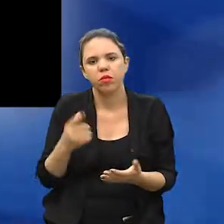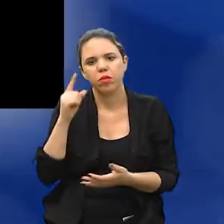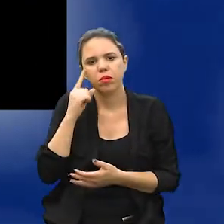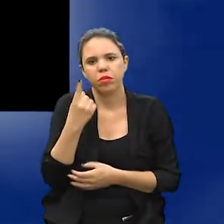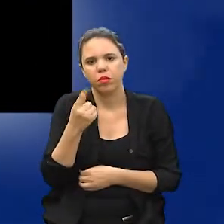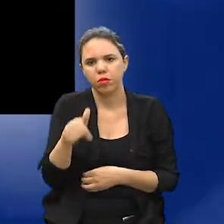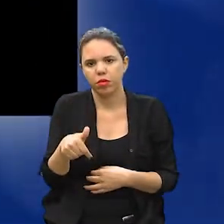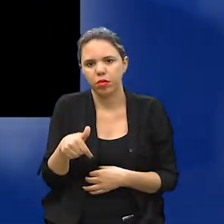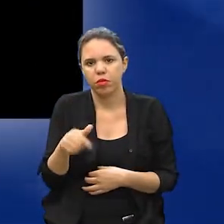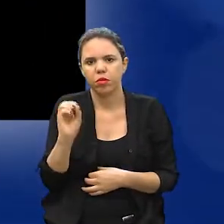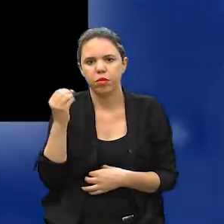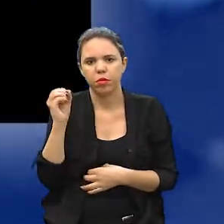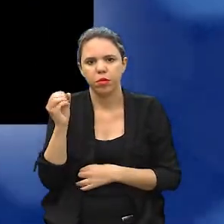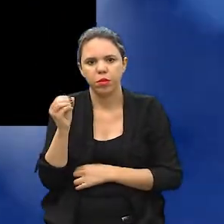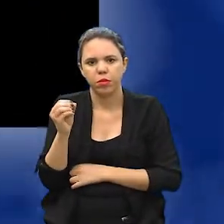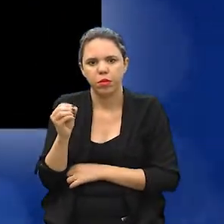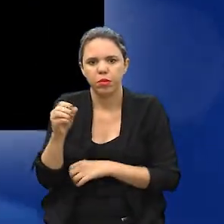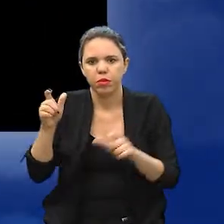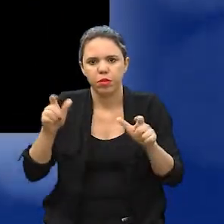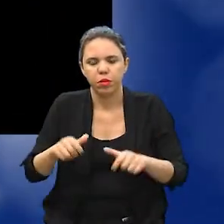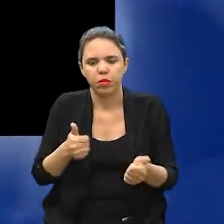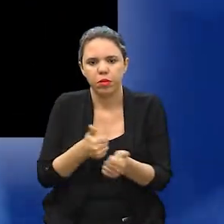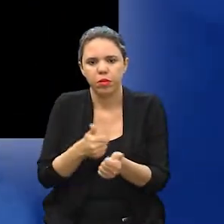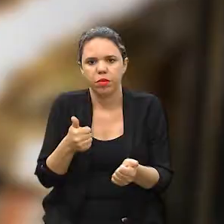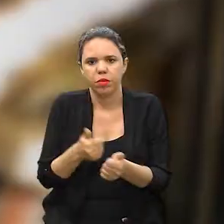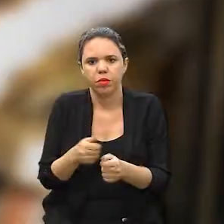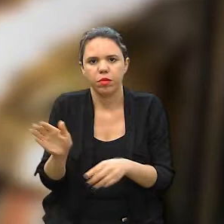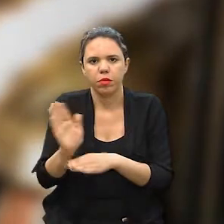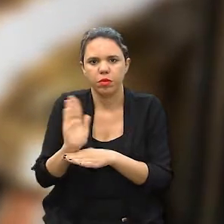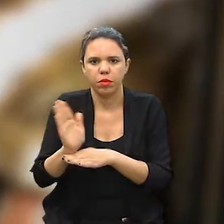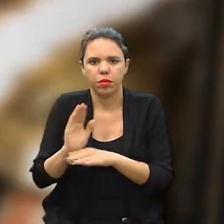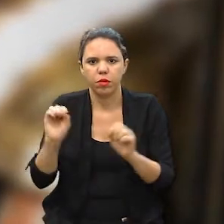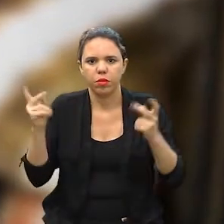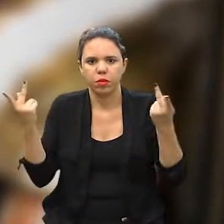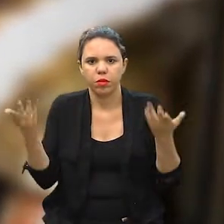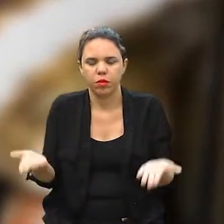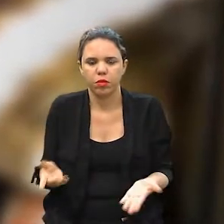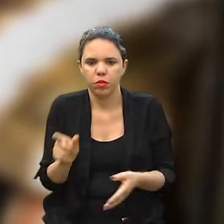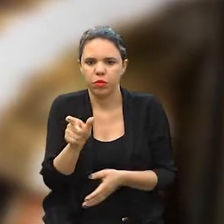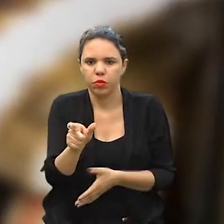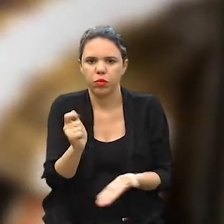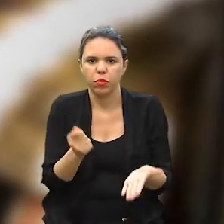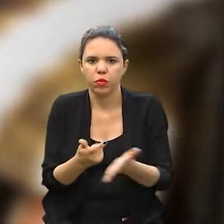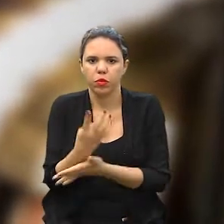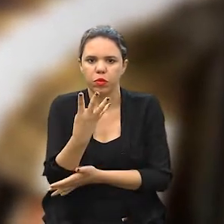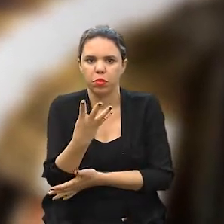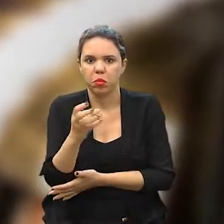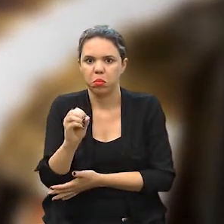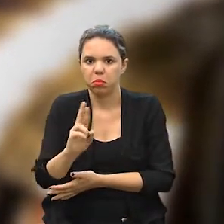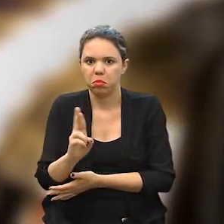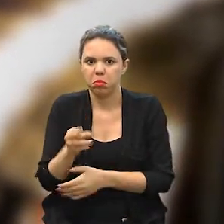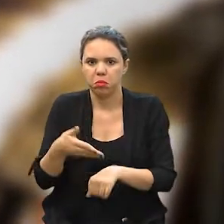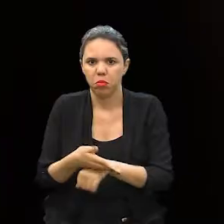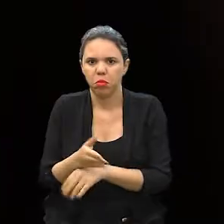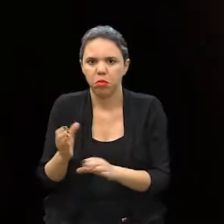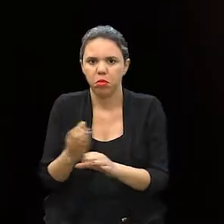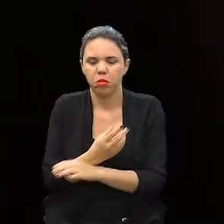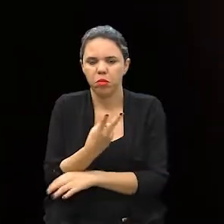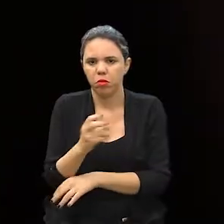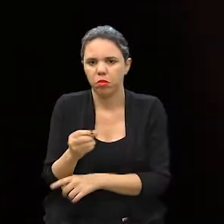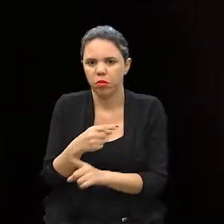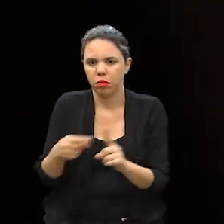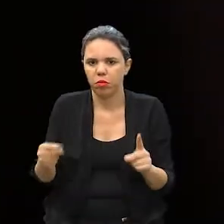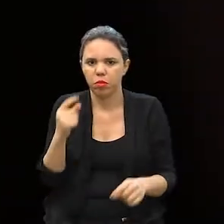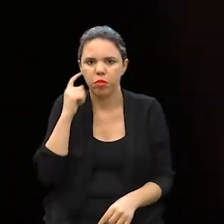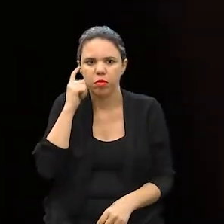dia 17 de outubro numa área ao lado do cinema lá do shopping. Os ingressos custam R$ 40,00 a inteira e R$